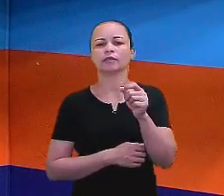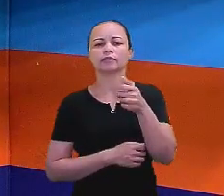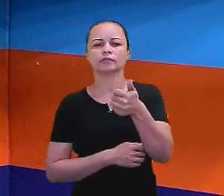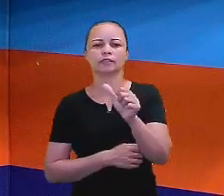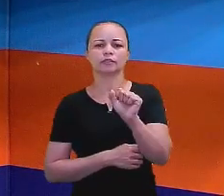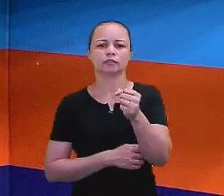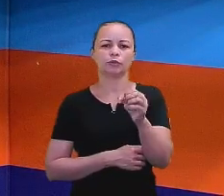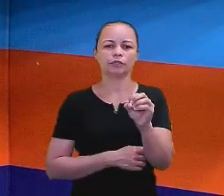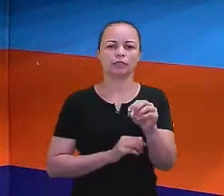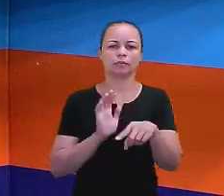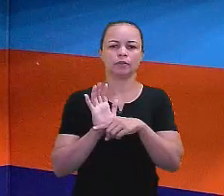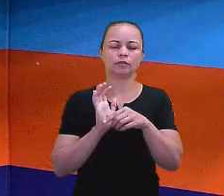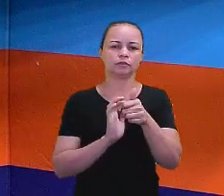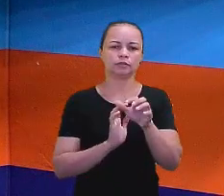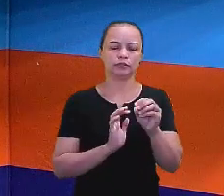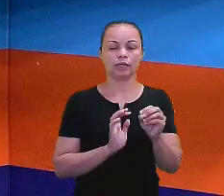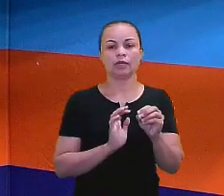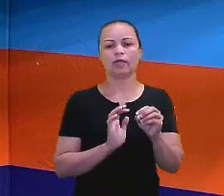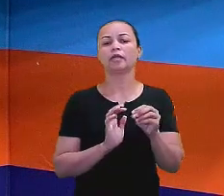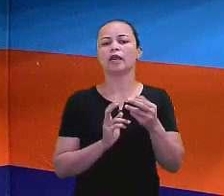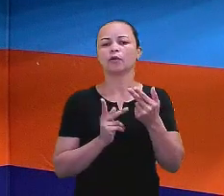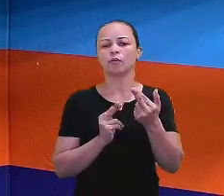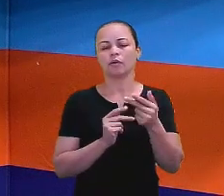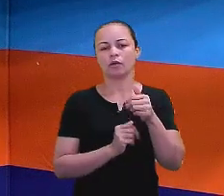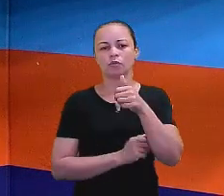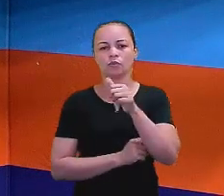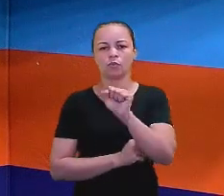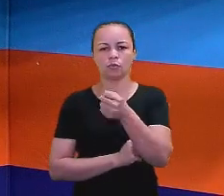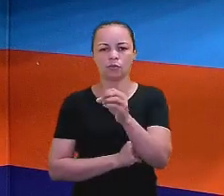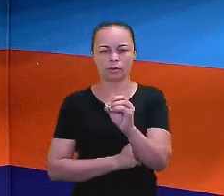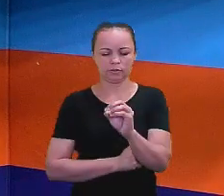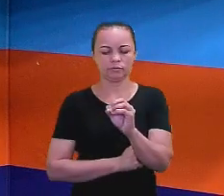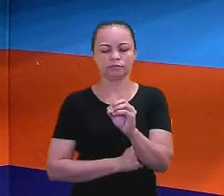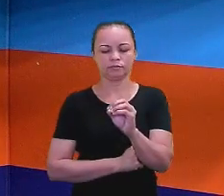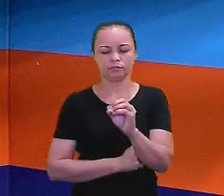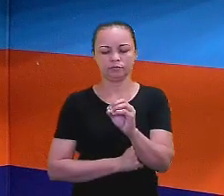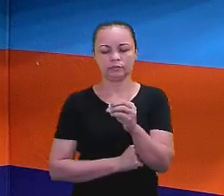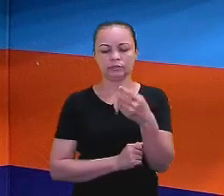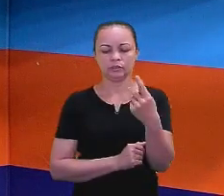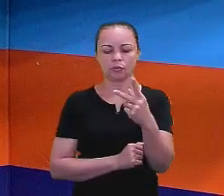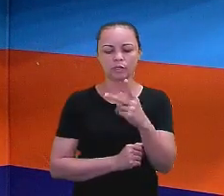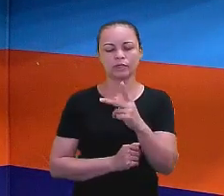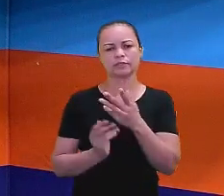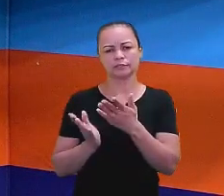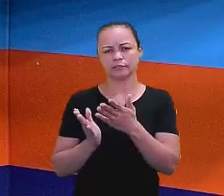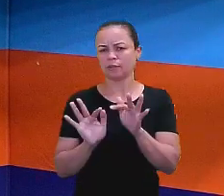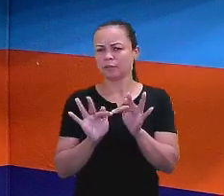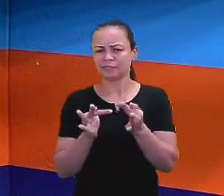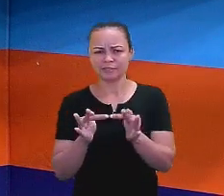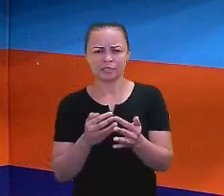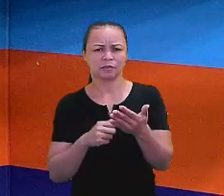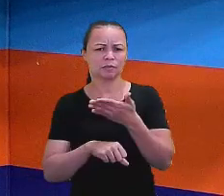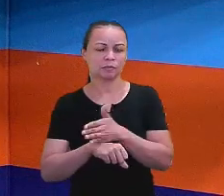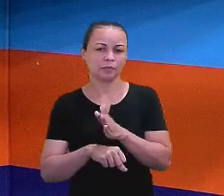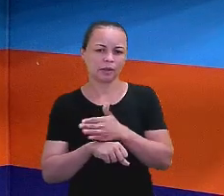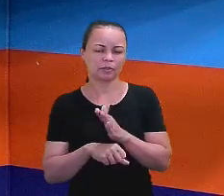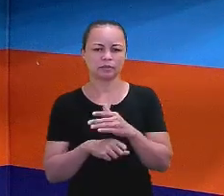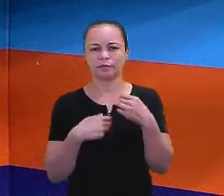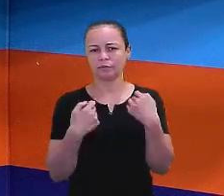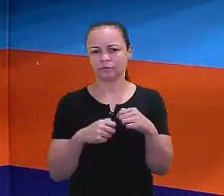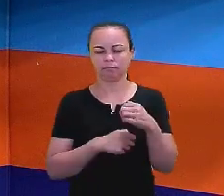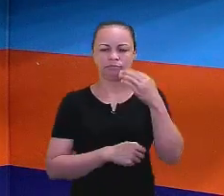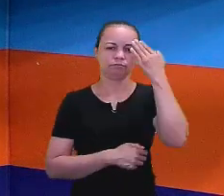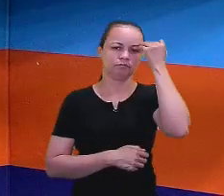80. Então, esse ângulo alfa mede 80 graus. Então, é simples, é prático. Precisa eu